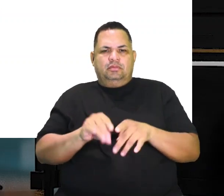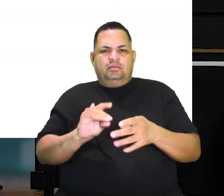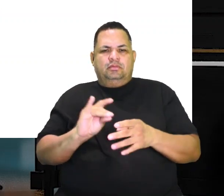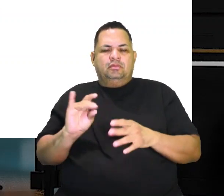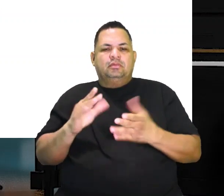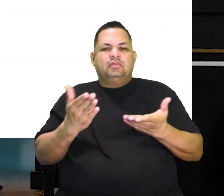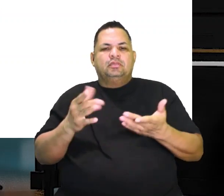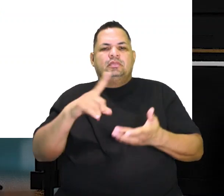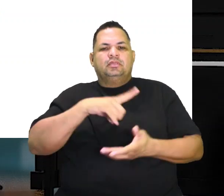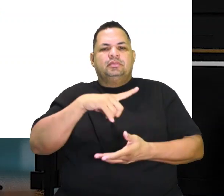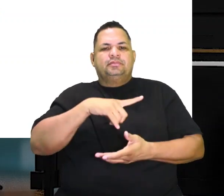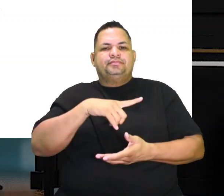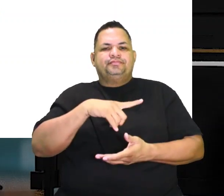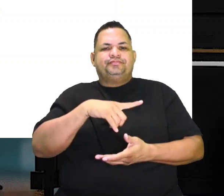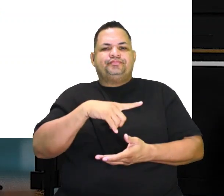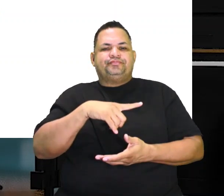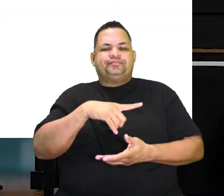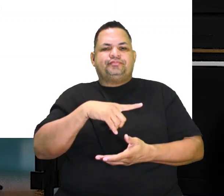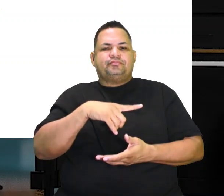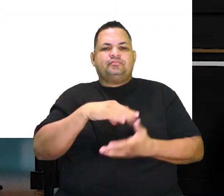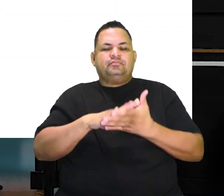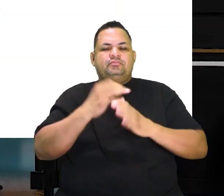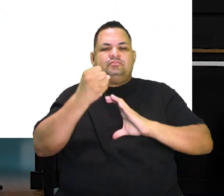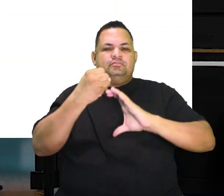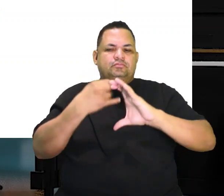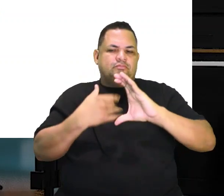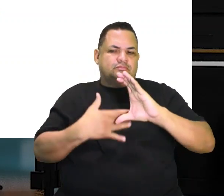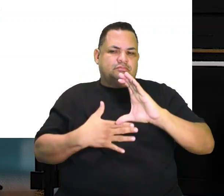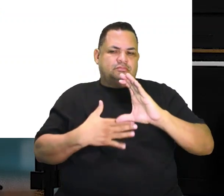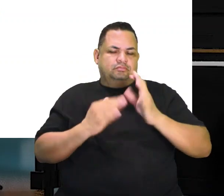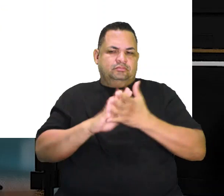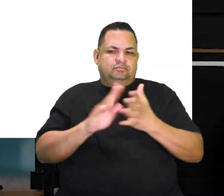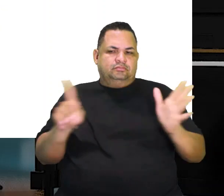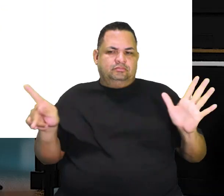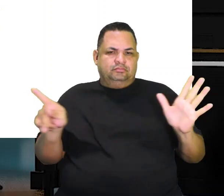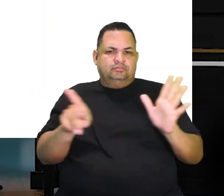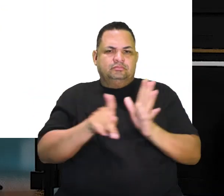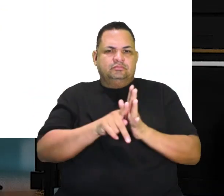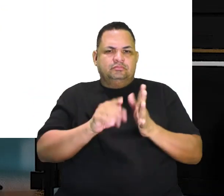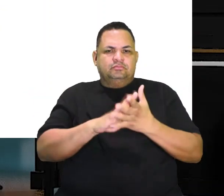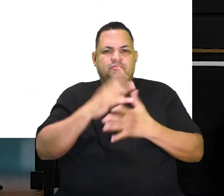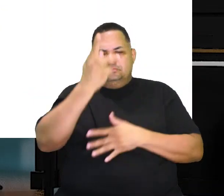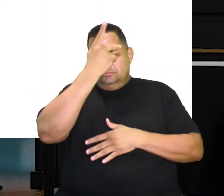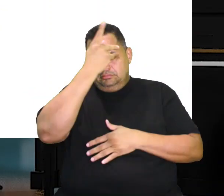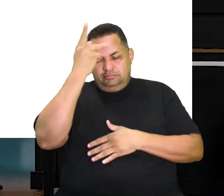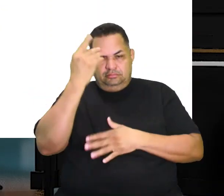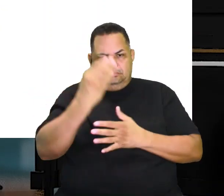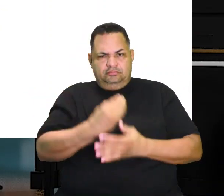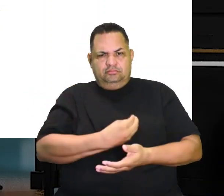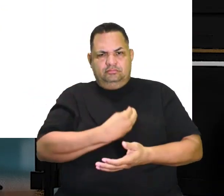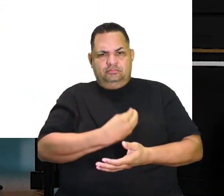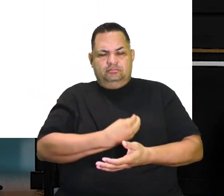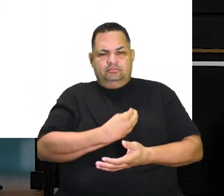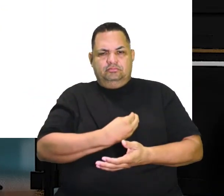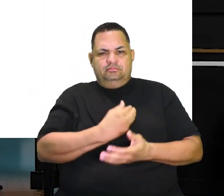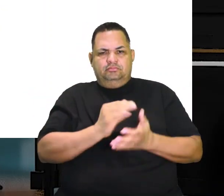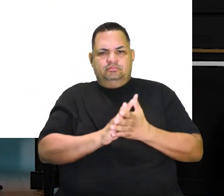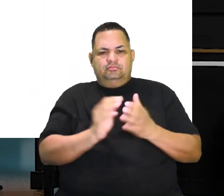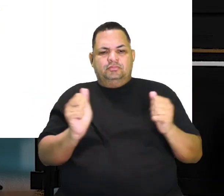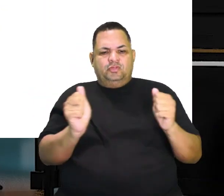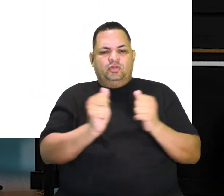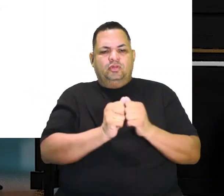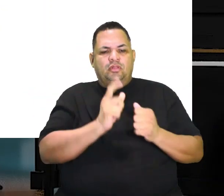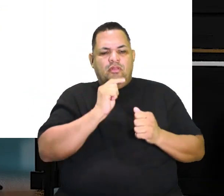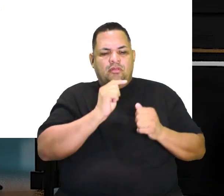né? E a característica específica das pessoas que moram próximo ao rio,